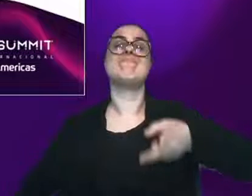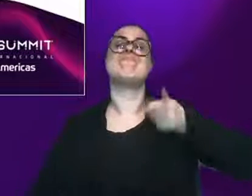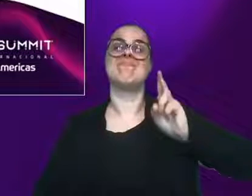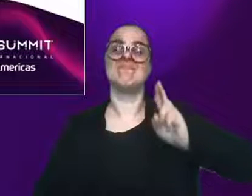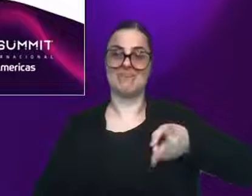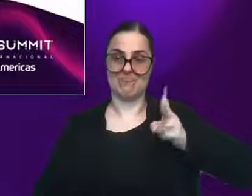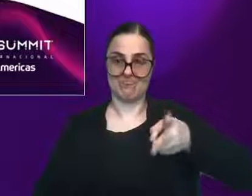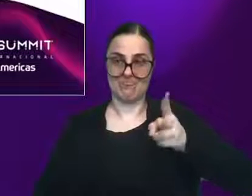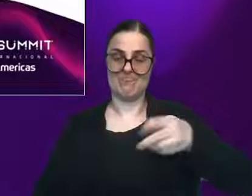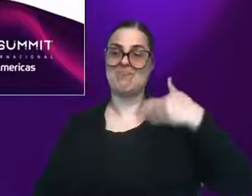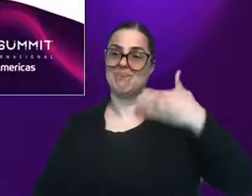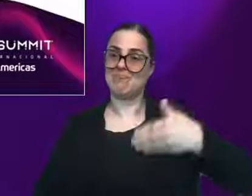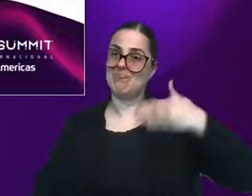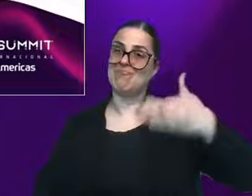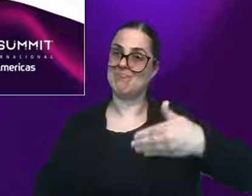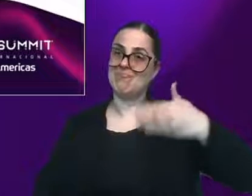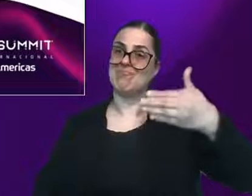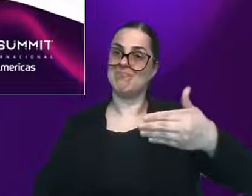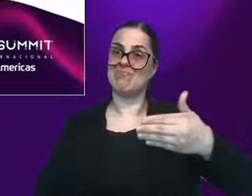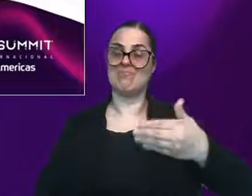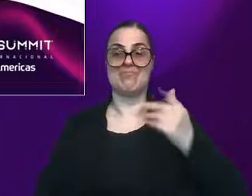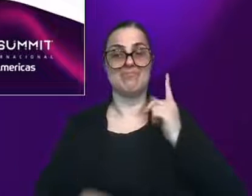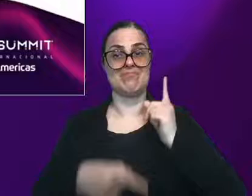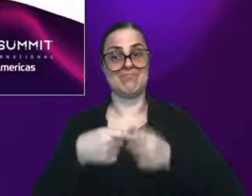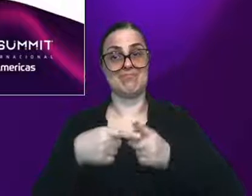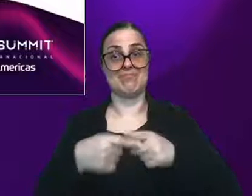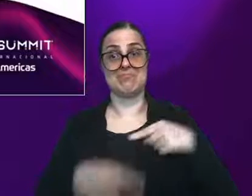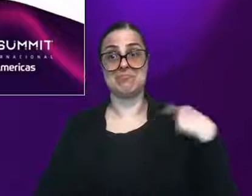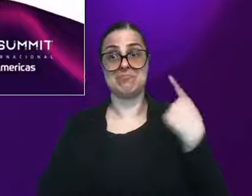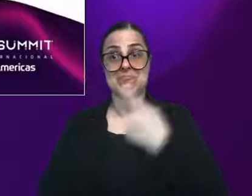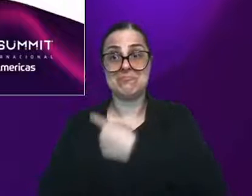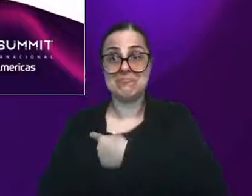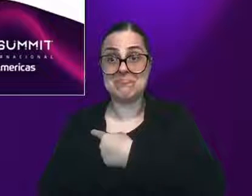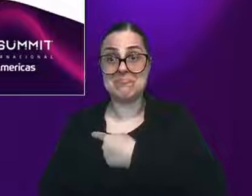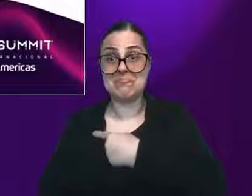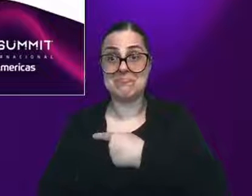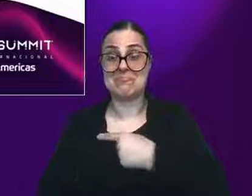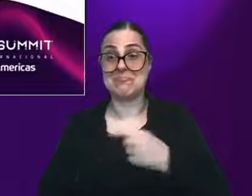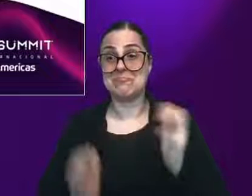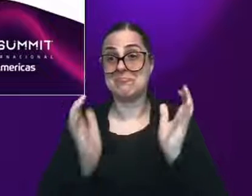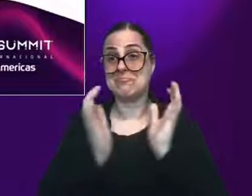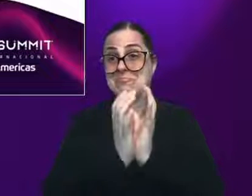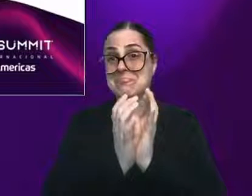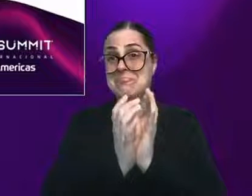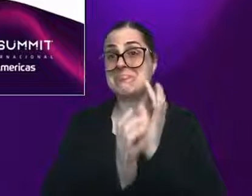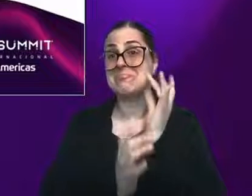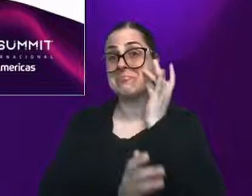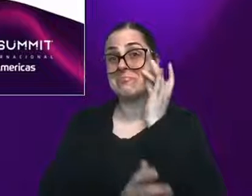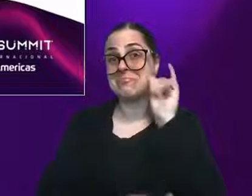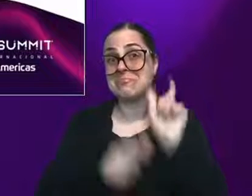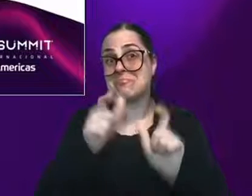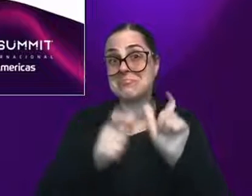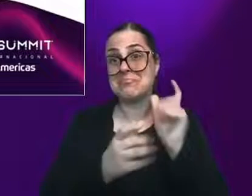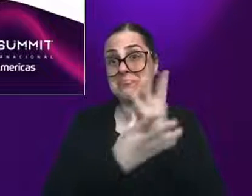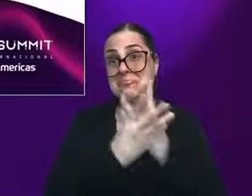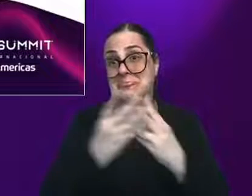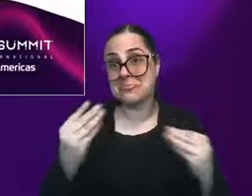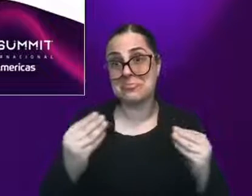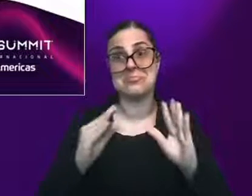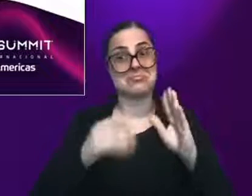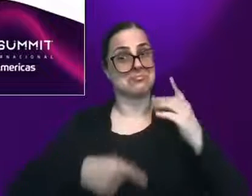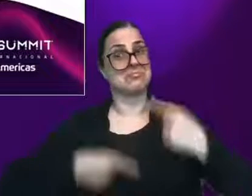tá? A raça humana deve acabar e essa discussão vai continuar existindo sobre solução salina e